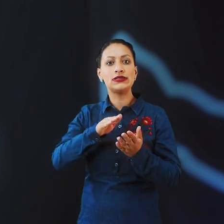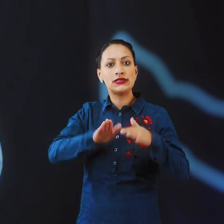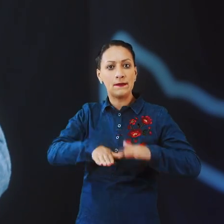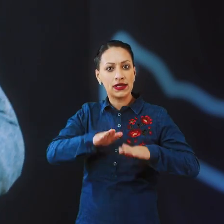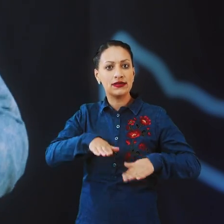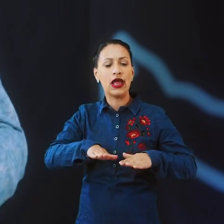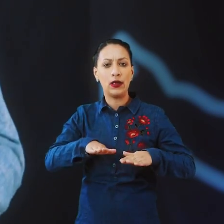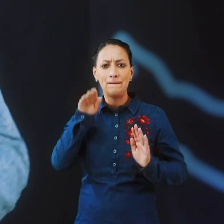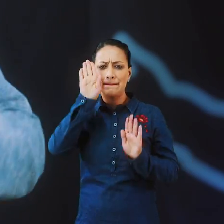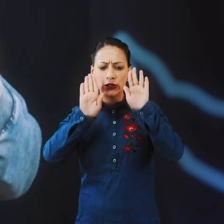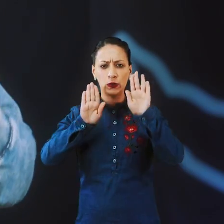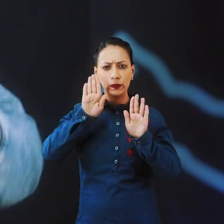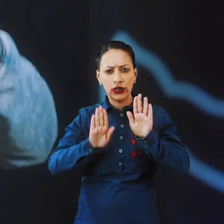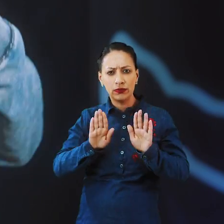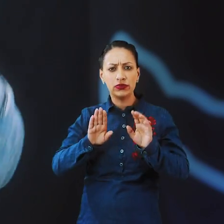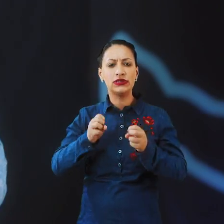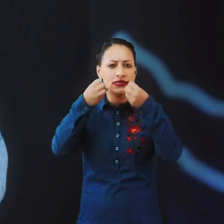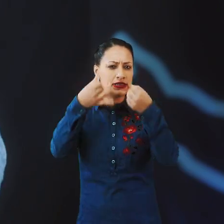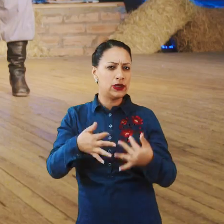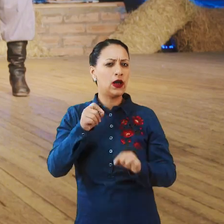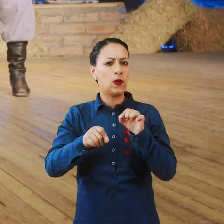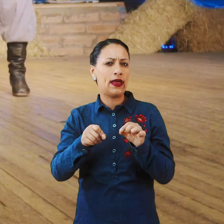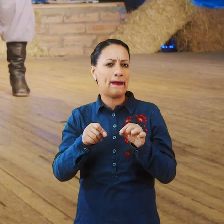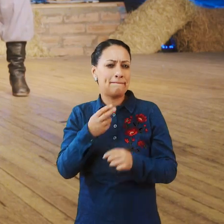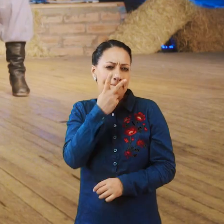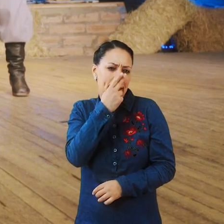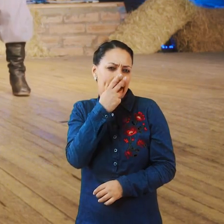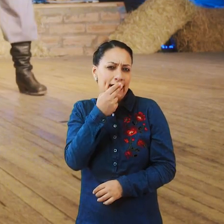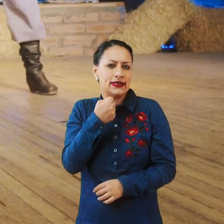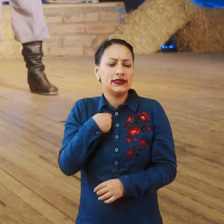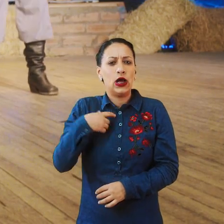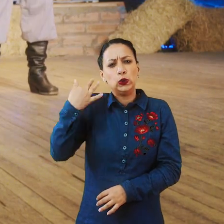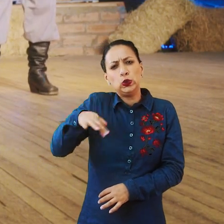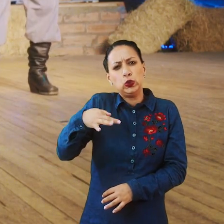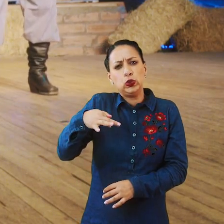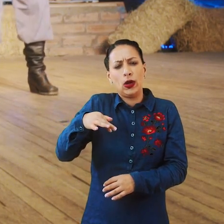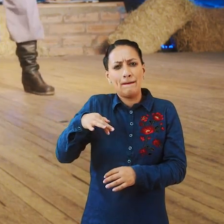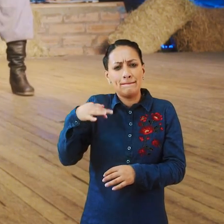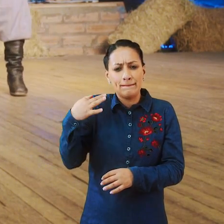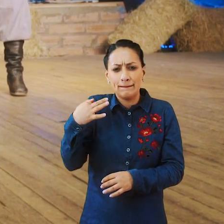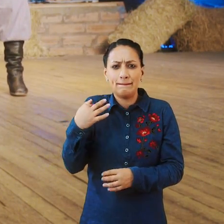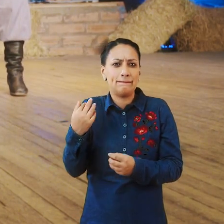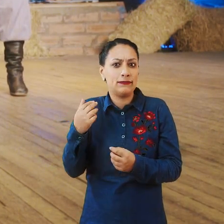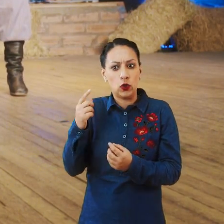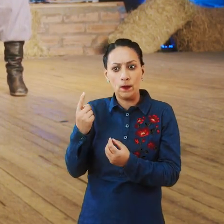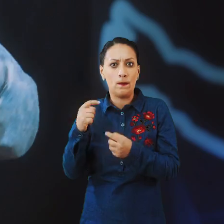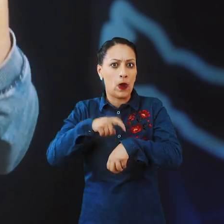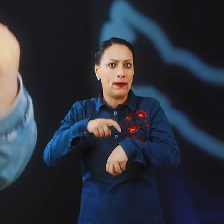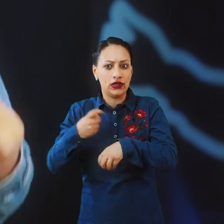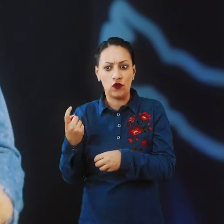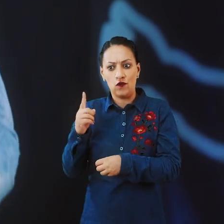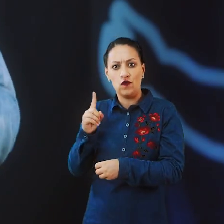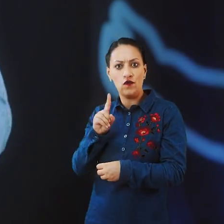manca, onde ele descreve uma possível lesão, como se tivesse se machucado nesse percurso de retorno à frente dela.